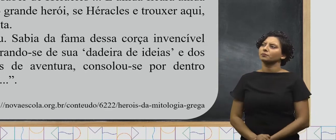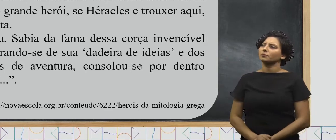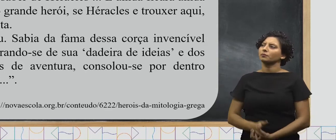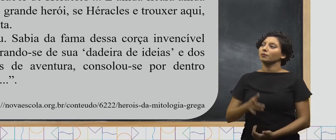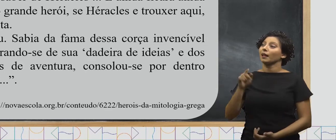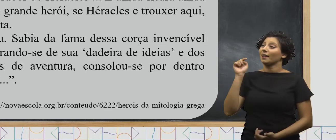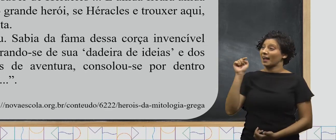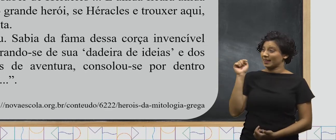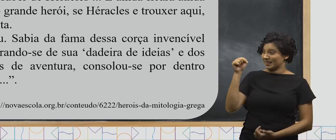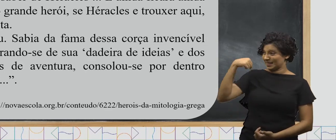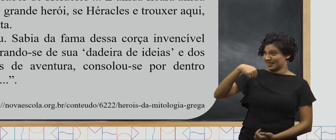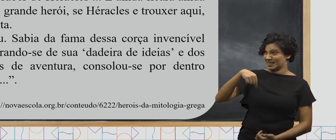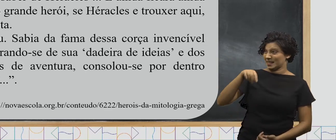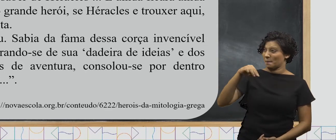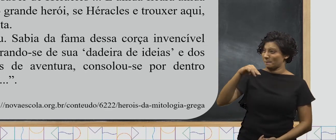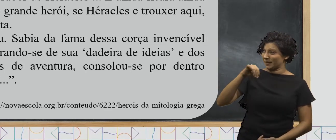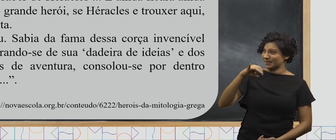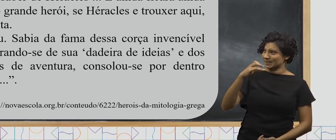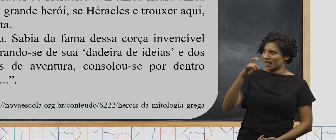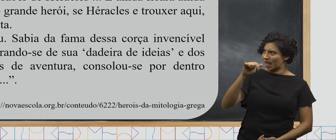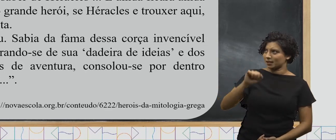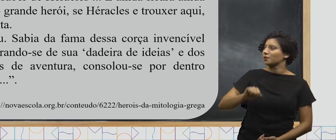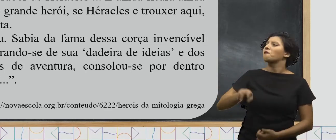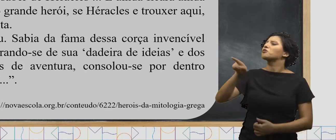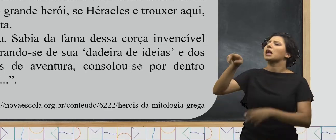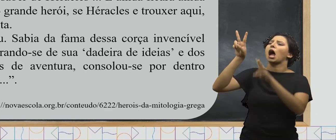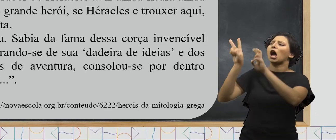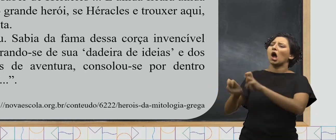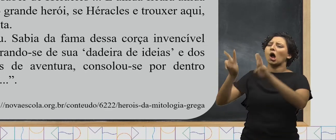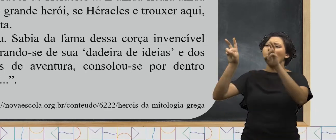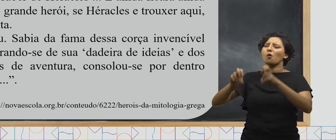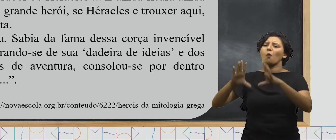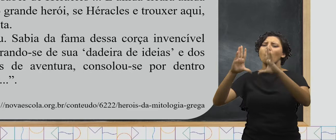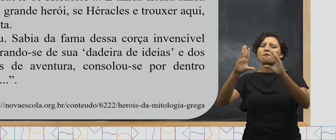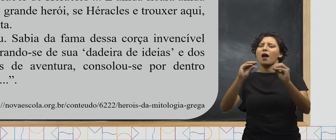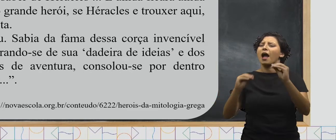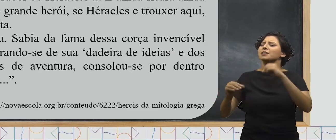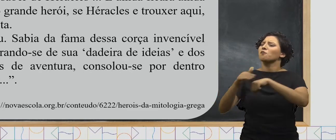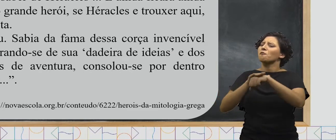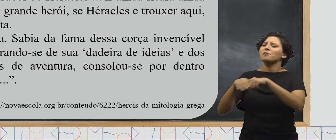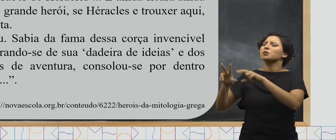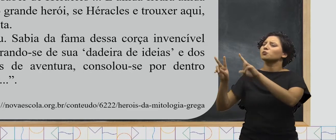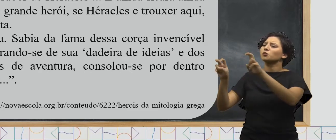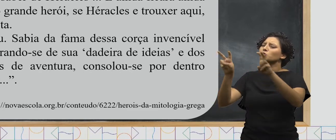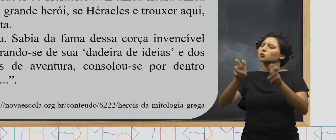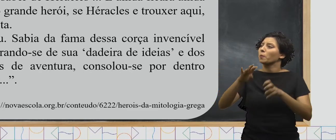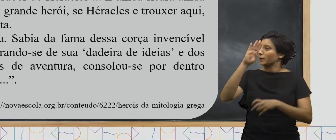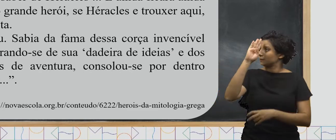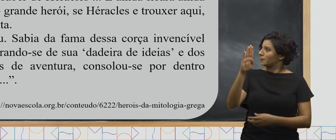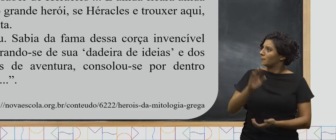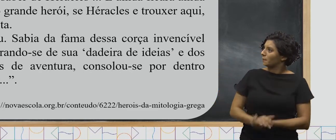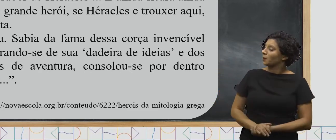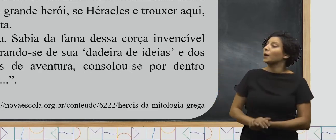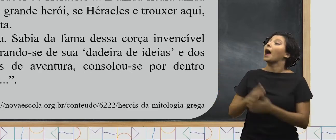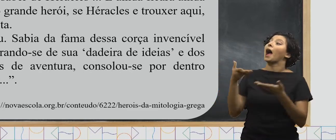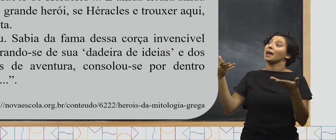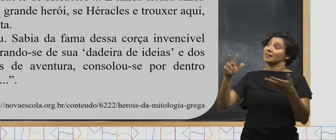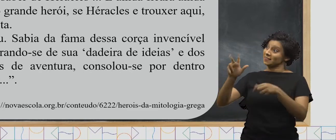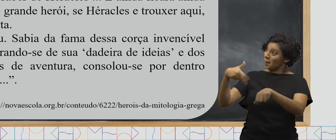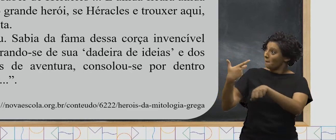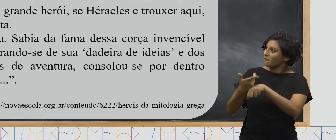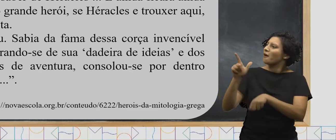em Micenas, o povo só fala em Heracles, só quer saber de Heracles, e ainda